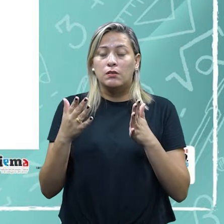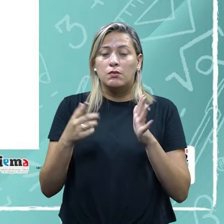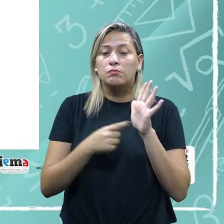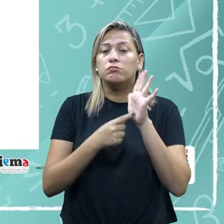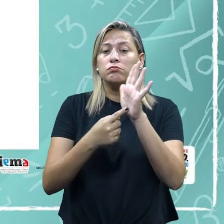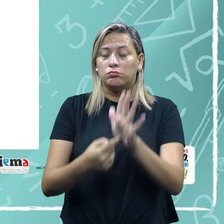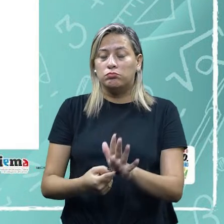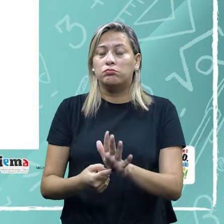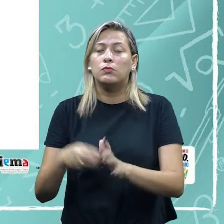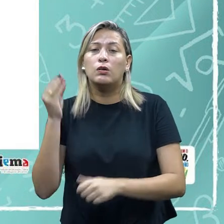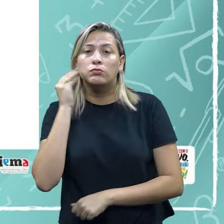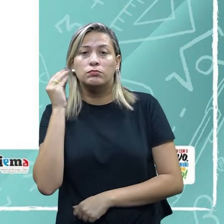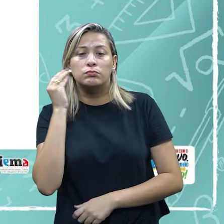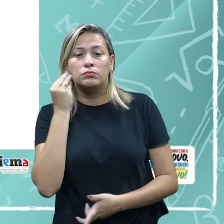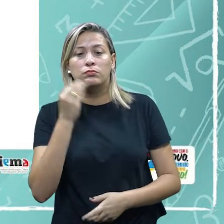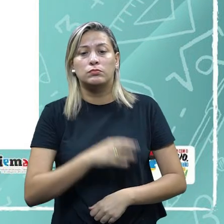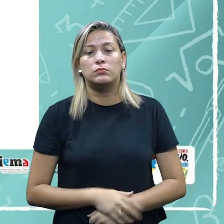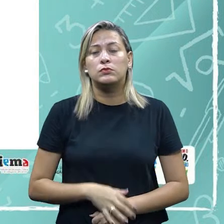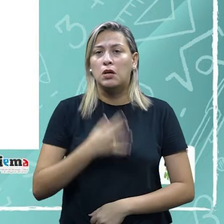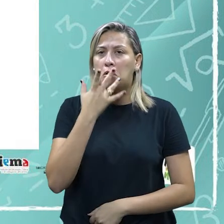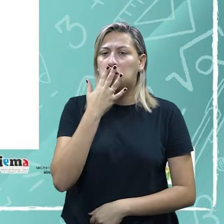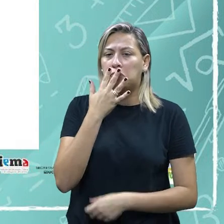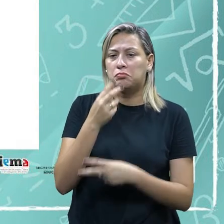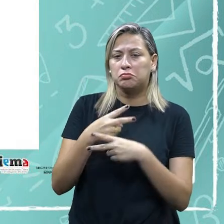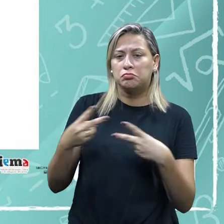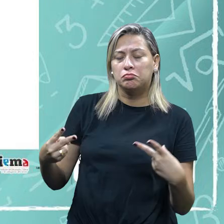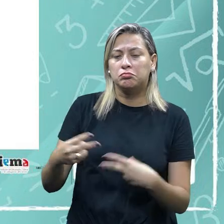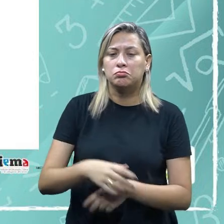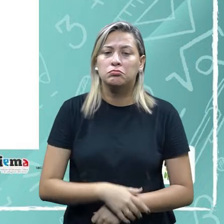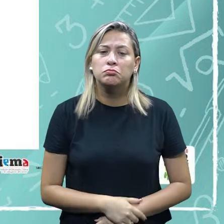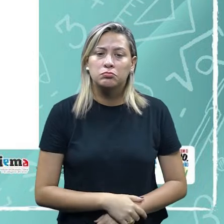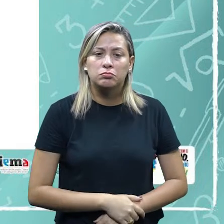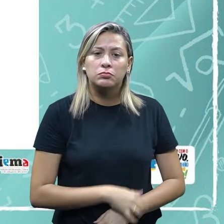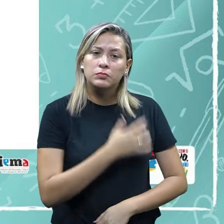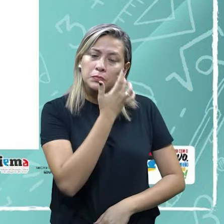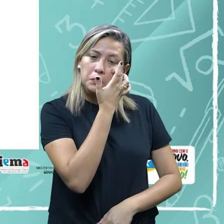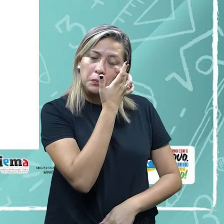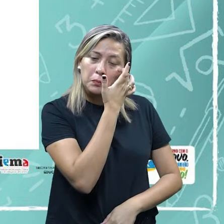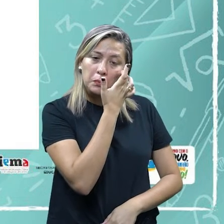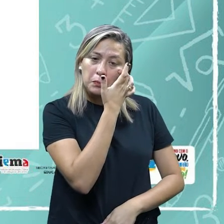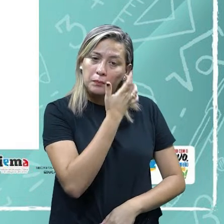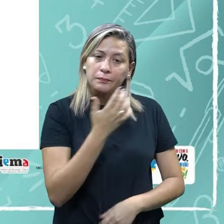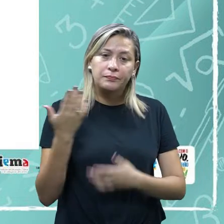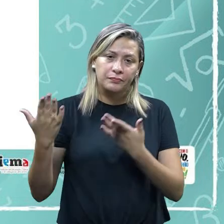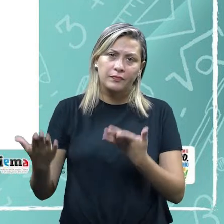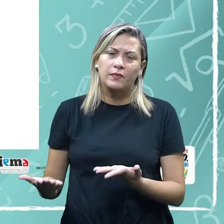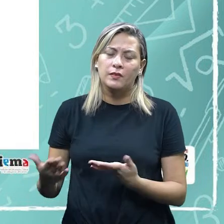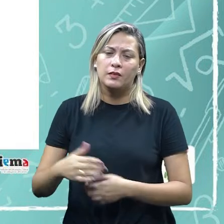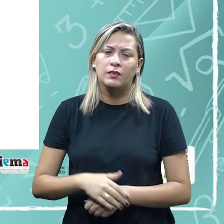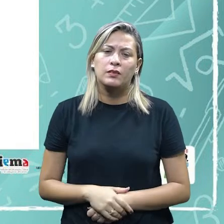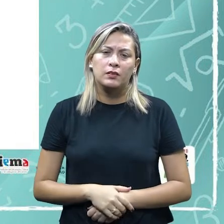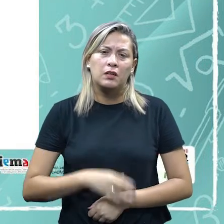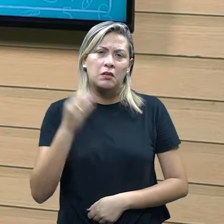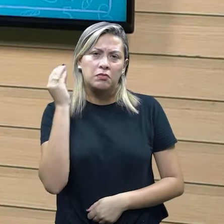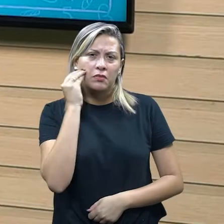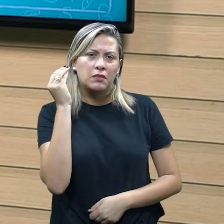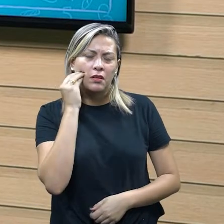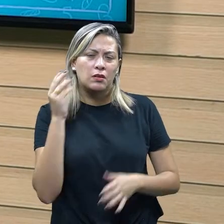são aplicados. Então essa variação de cor, ela com certeza está relacionada a algum teste de esquema térmico,